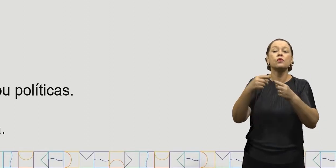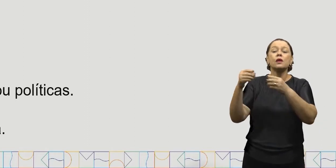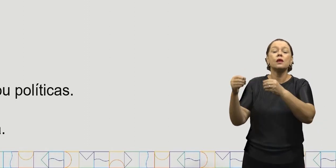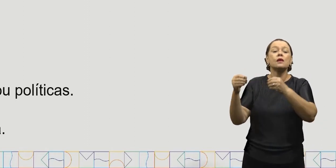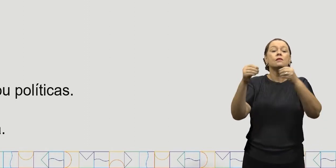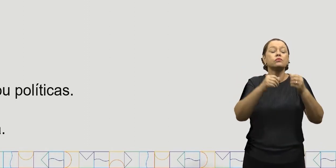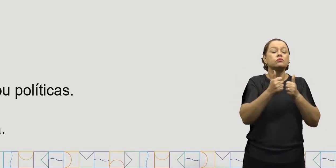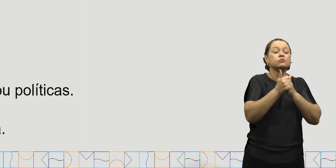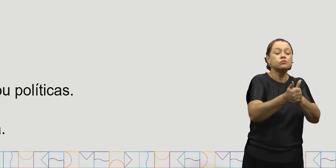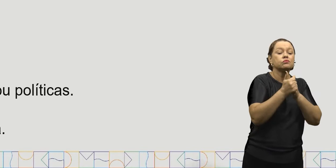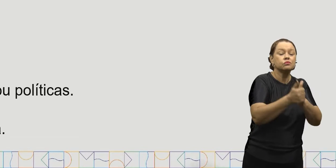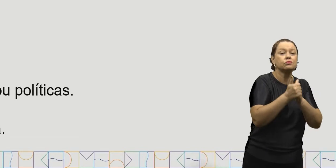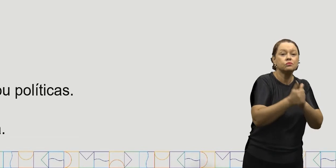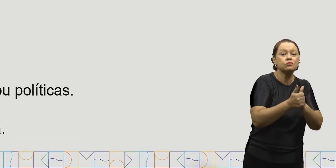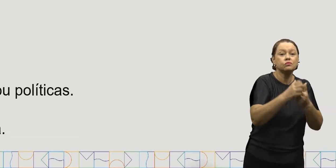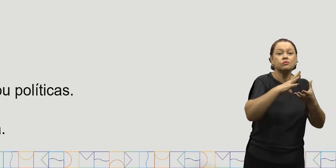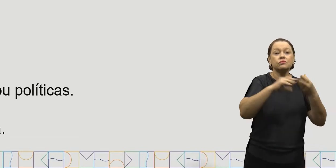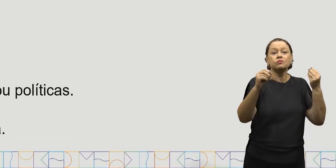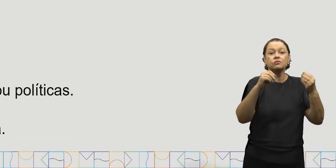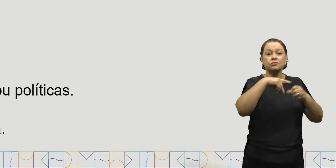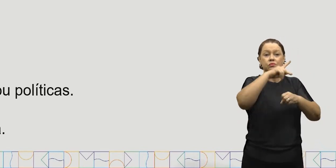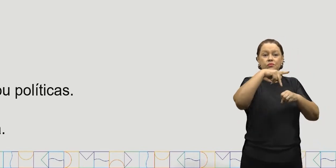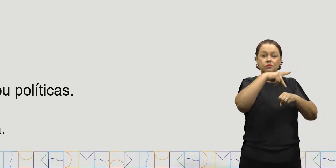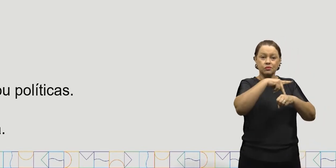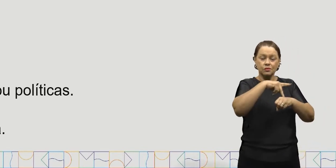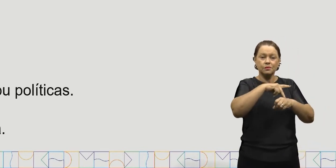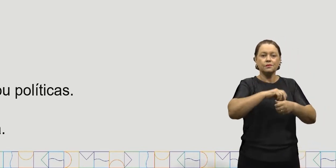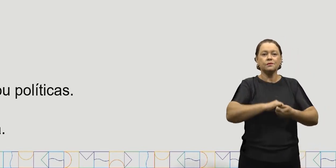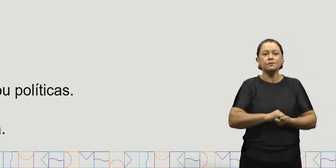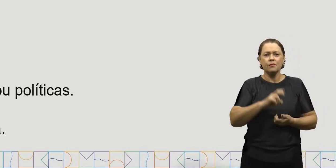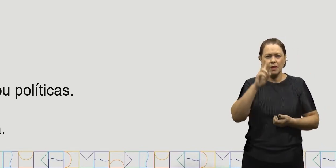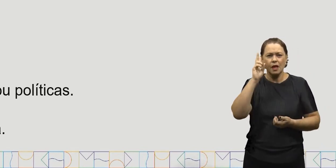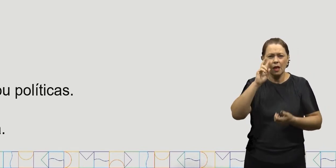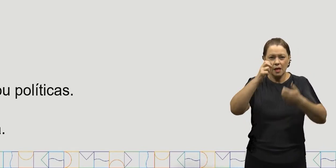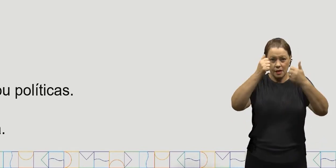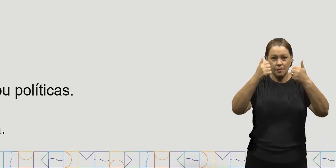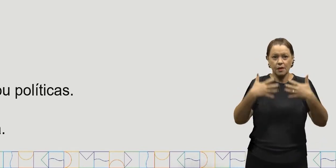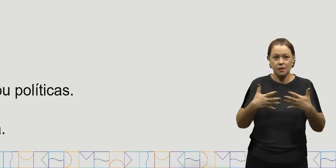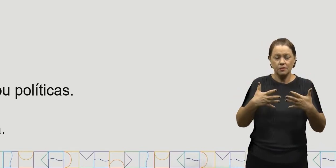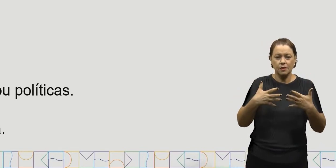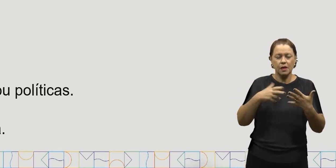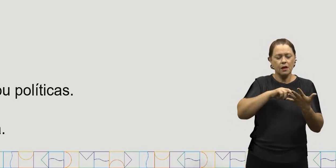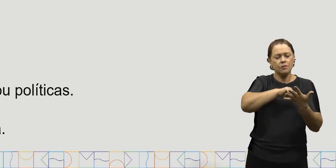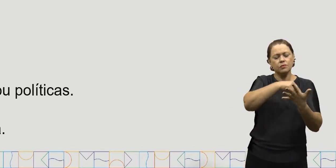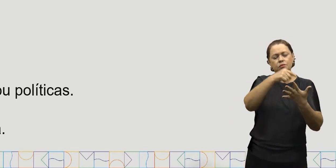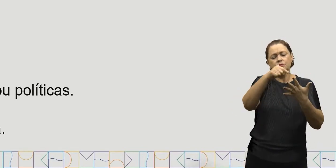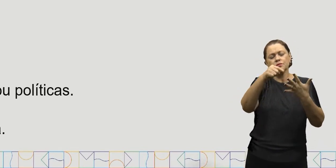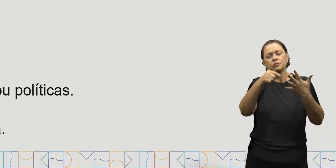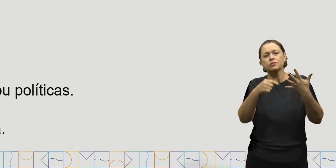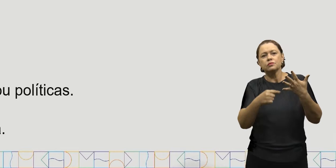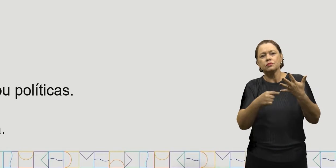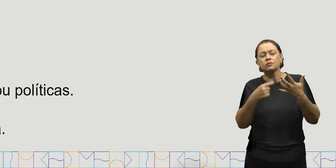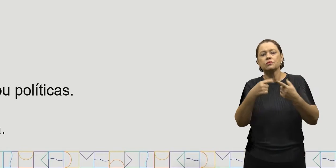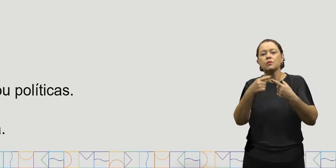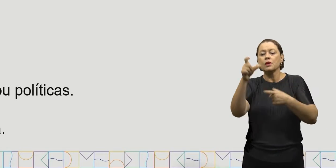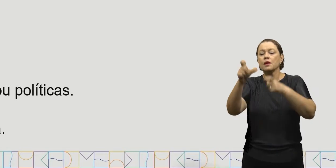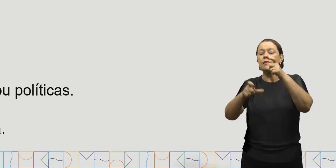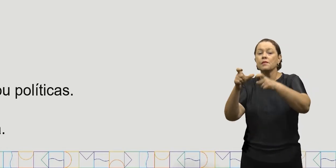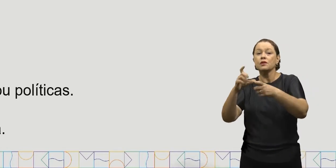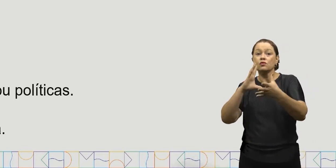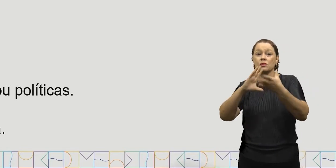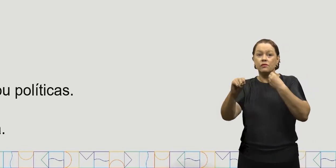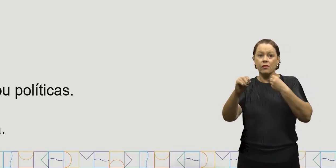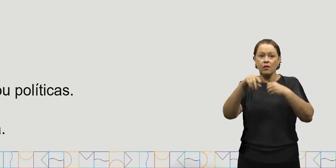para a perseguição de refugiados em seu país. Lembra que falamos dos motivos pelo qual o refugiado sai do seu